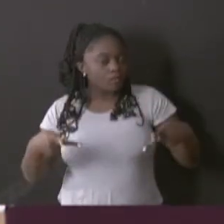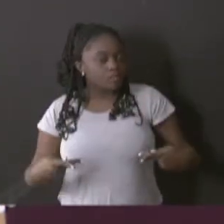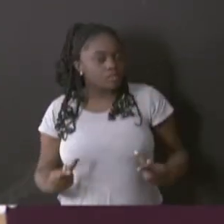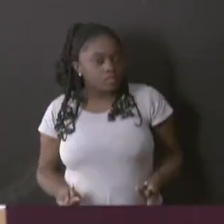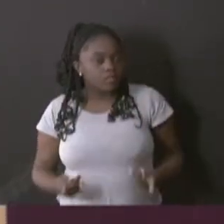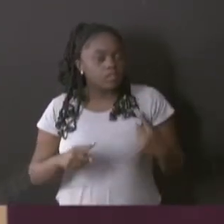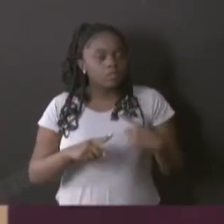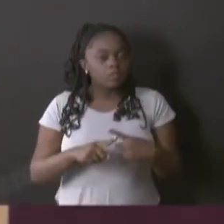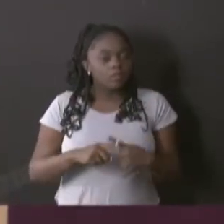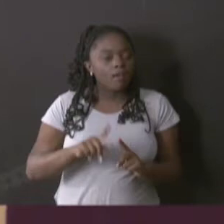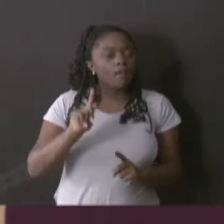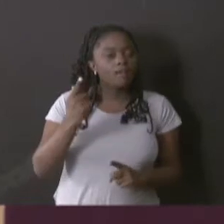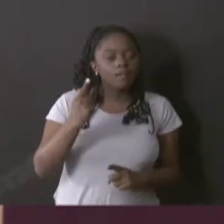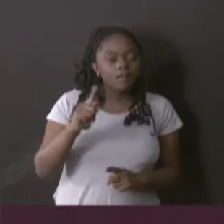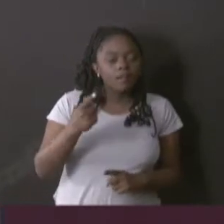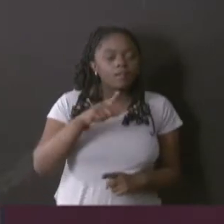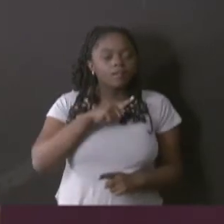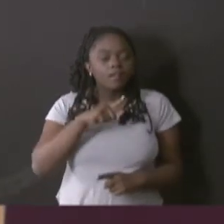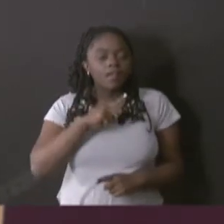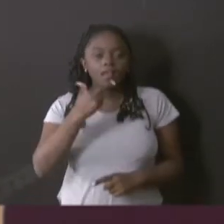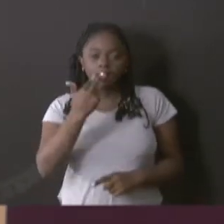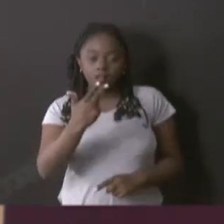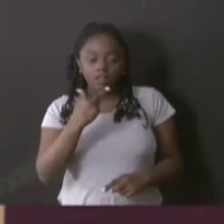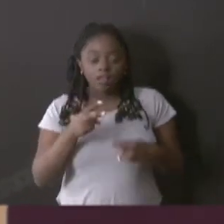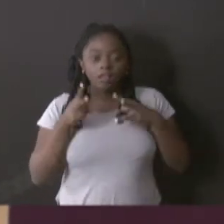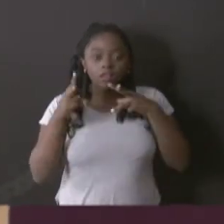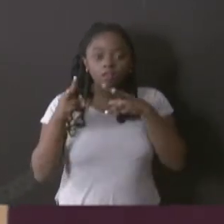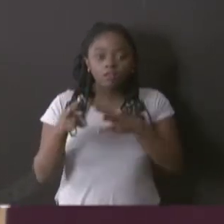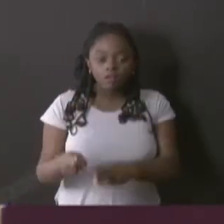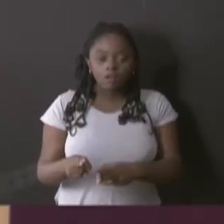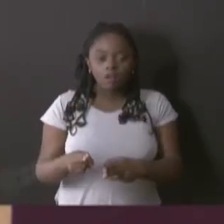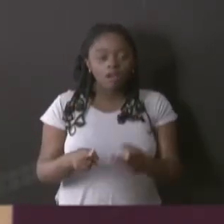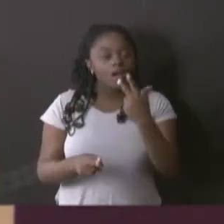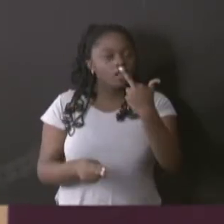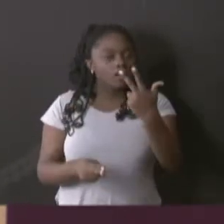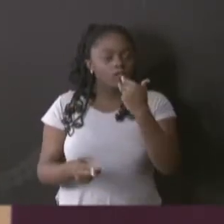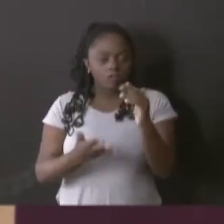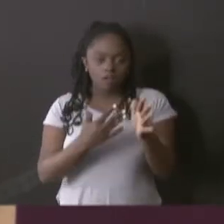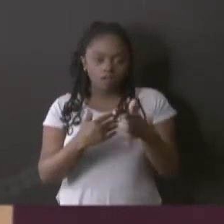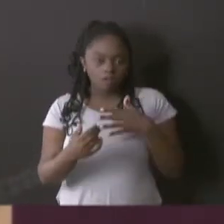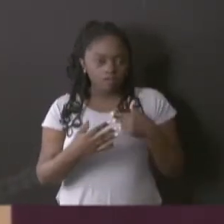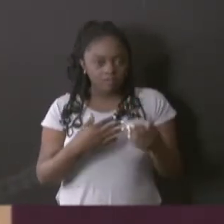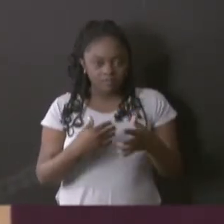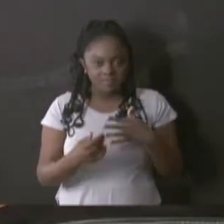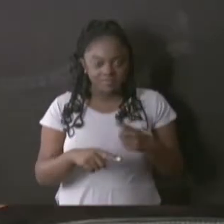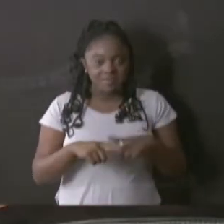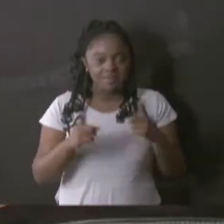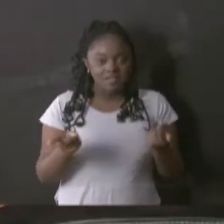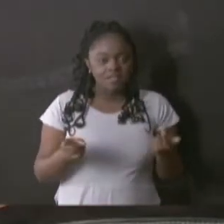estrutura gramatical, linguística, como qualquer outra língua. Porém, ela é gestual, visual.